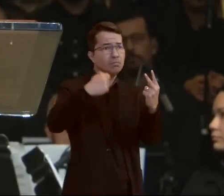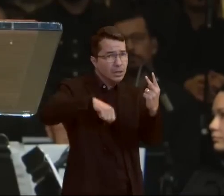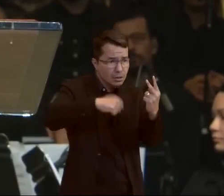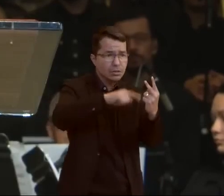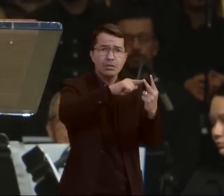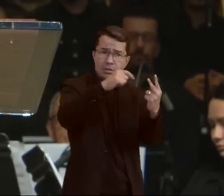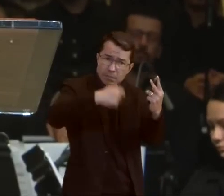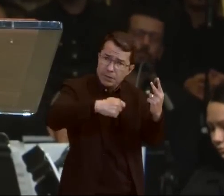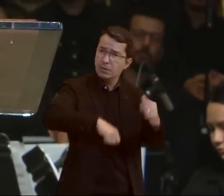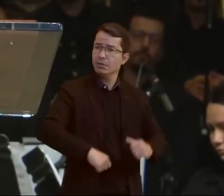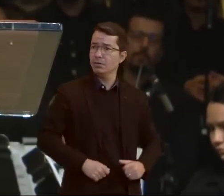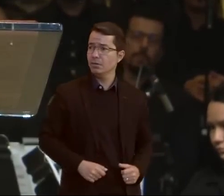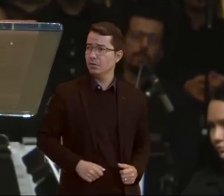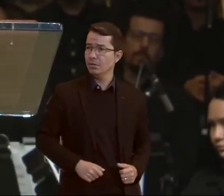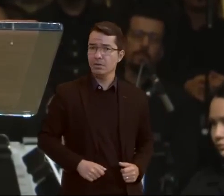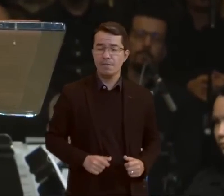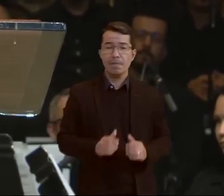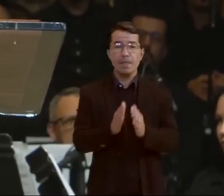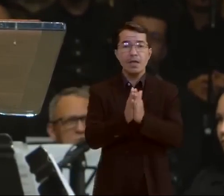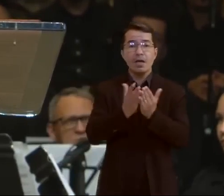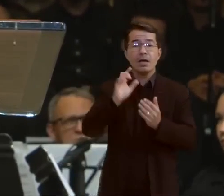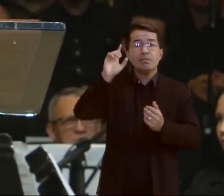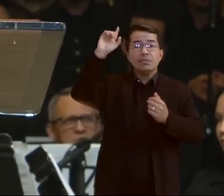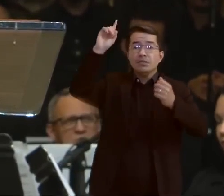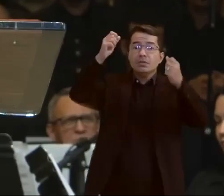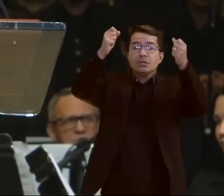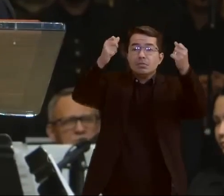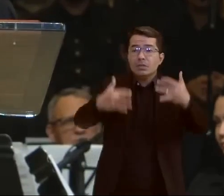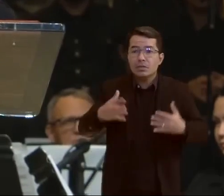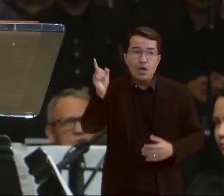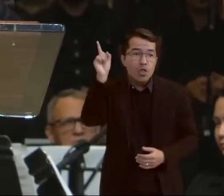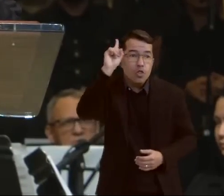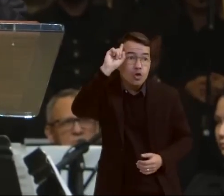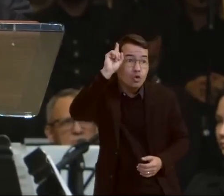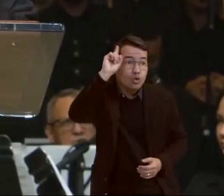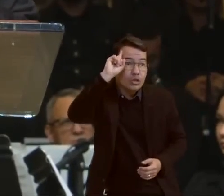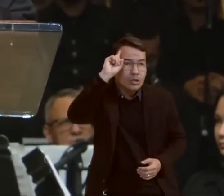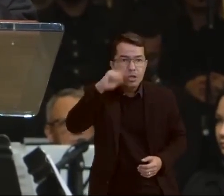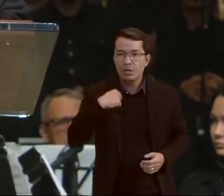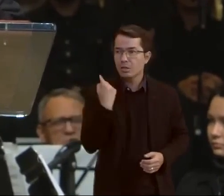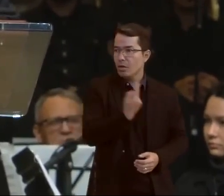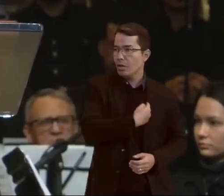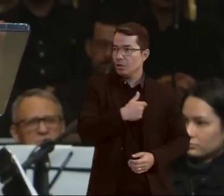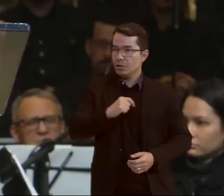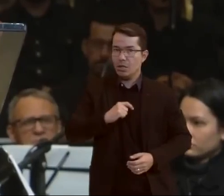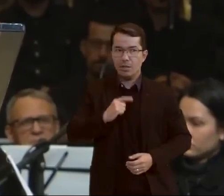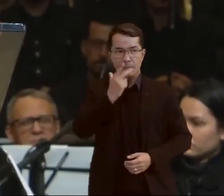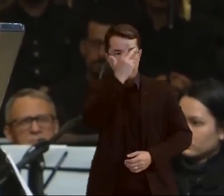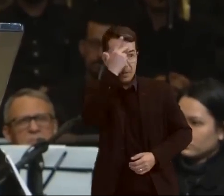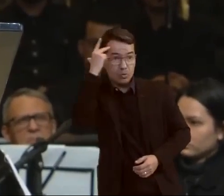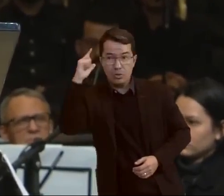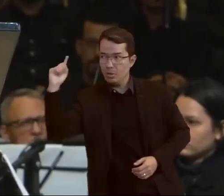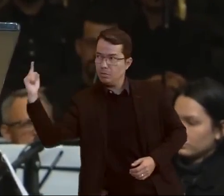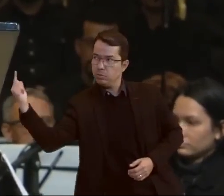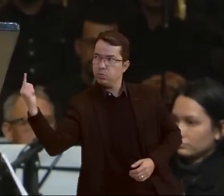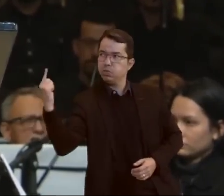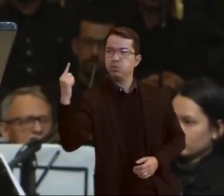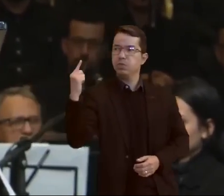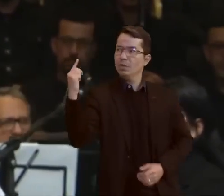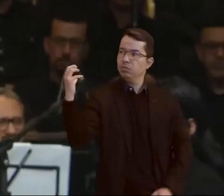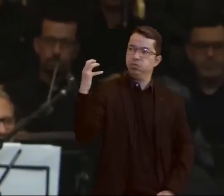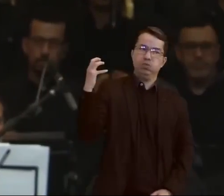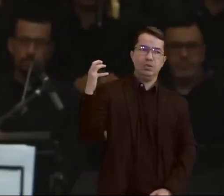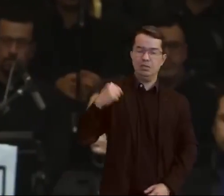situações, pessoas e até pensamentos que nos levam a uma luta interior, fazer ou não